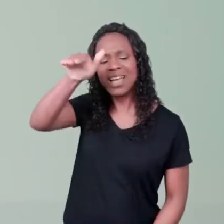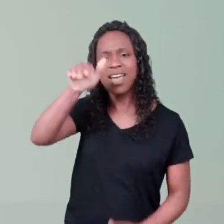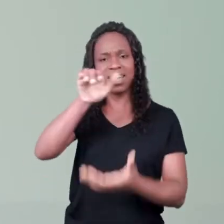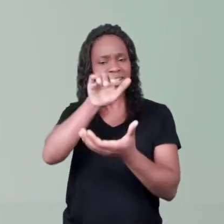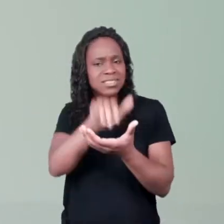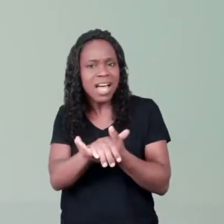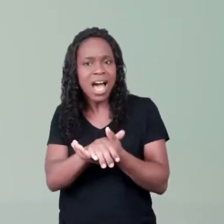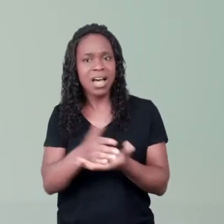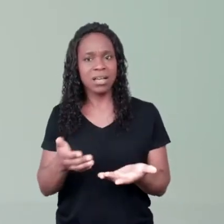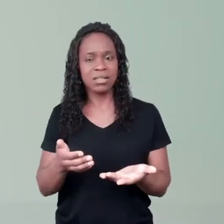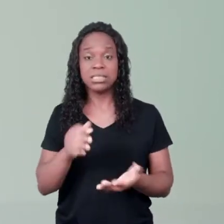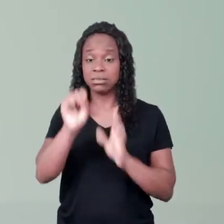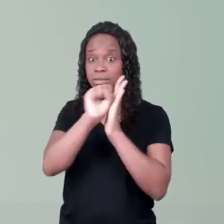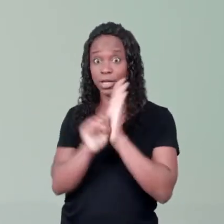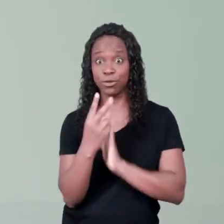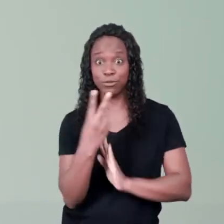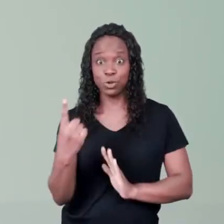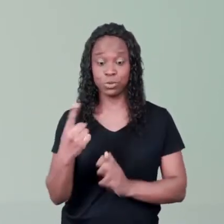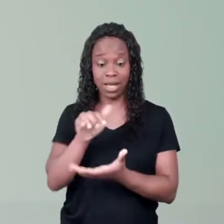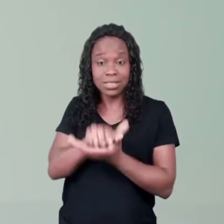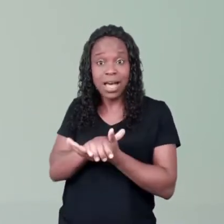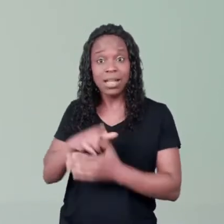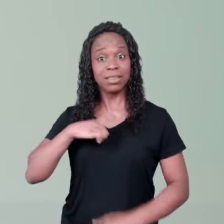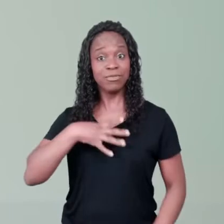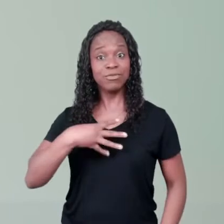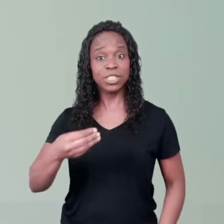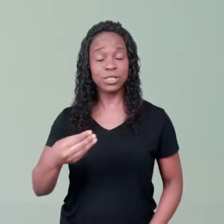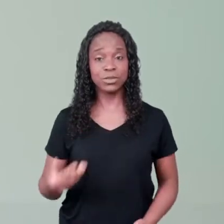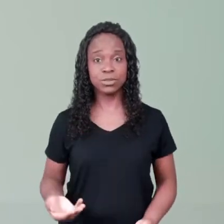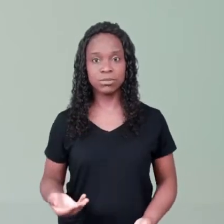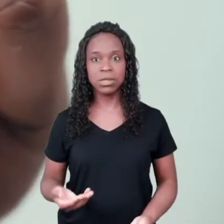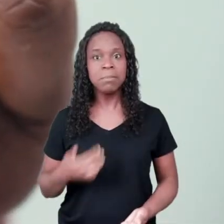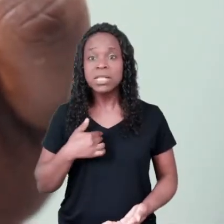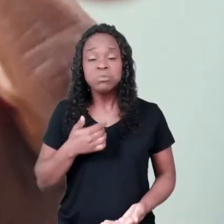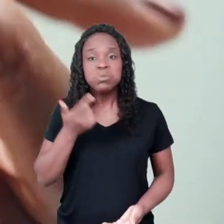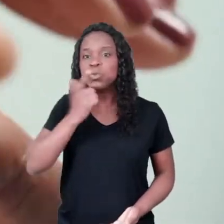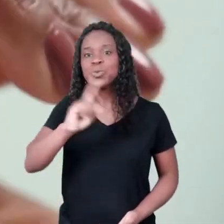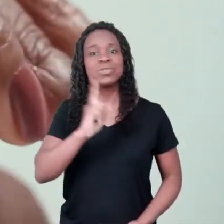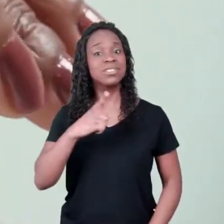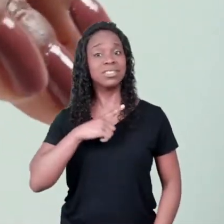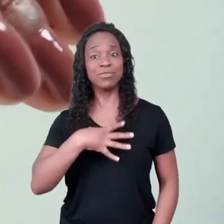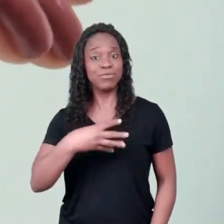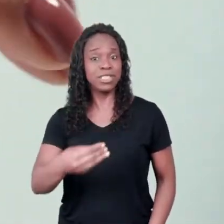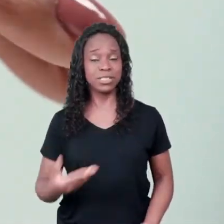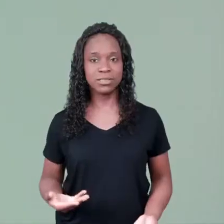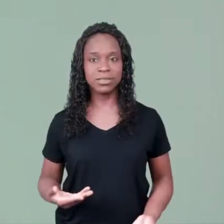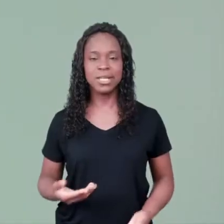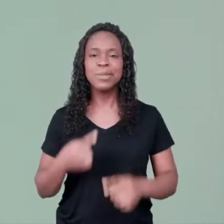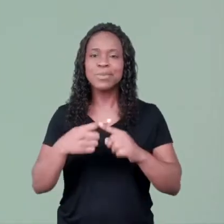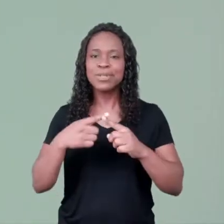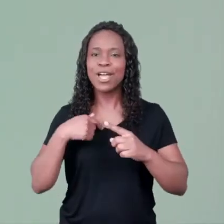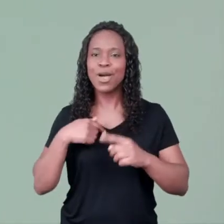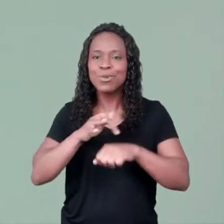crescer, você vai casar, nós estamos no século XXI, você vai casar, você vai ter filhos, né? Eu não pude ter filhos,